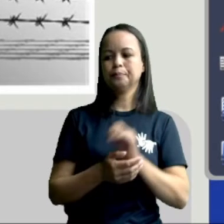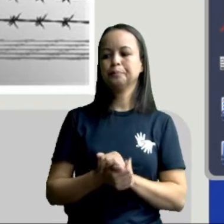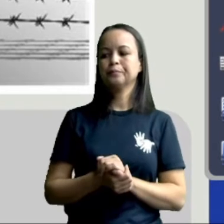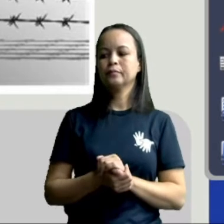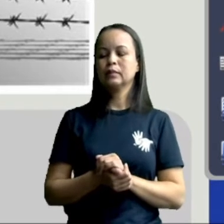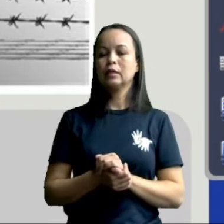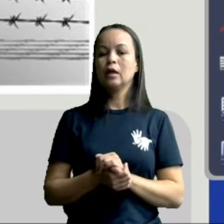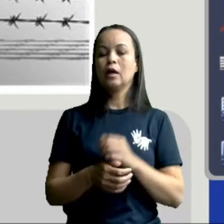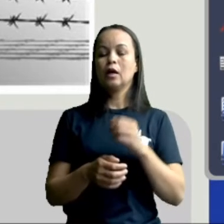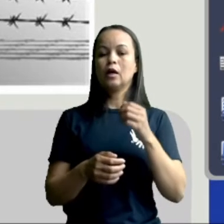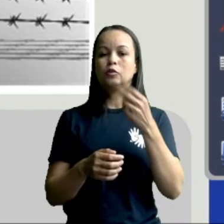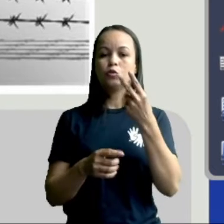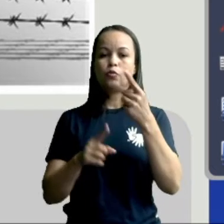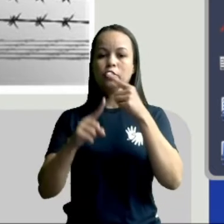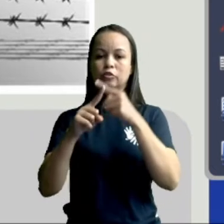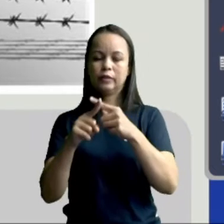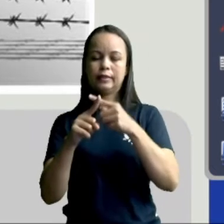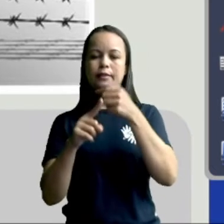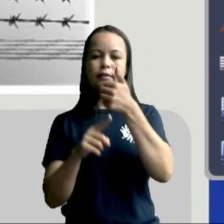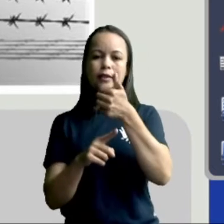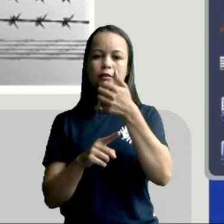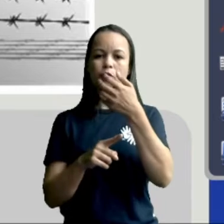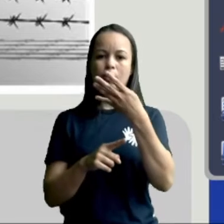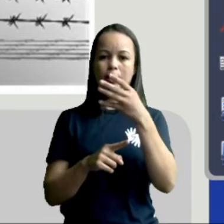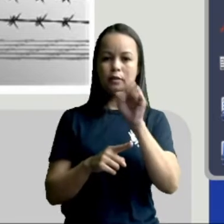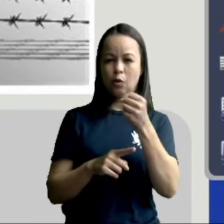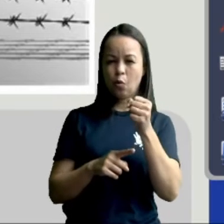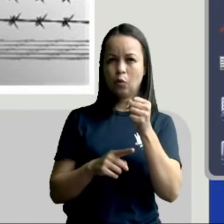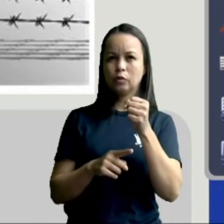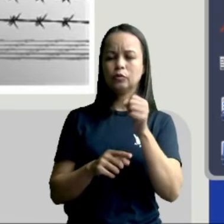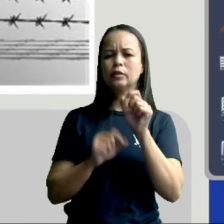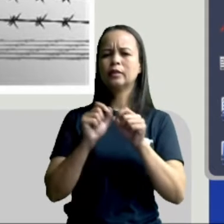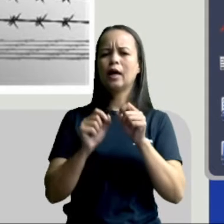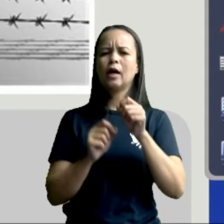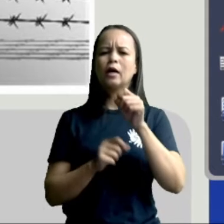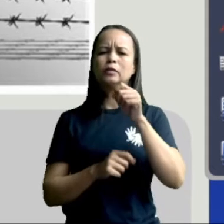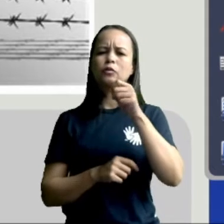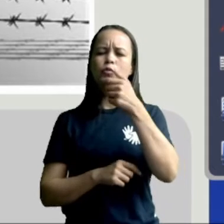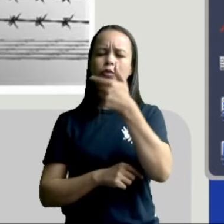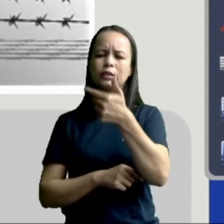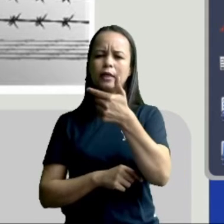2 vezes de 148, que dá